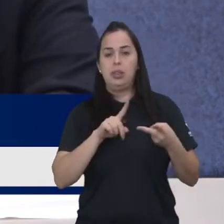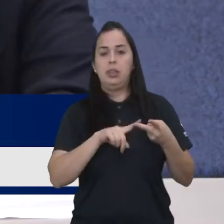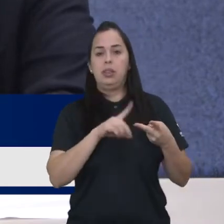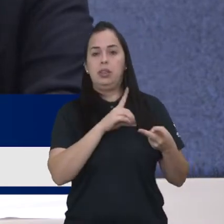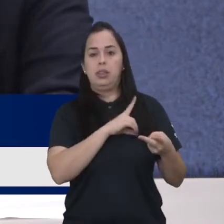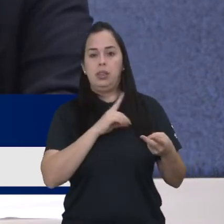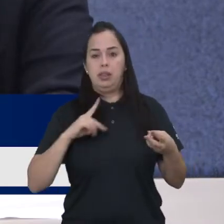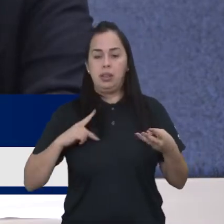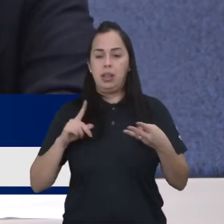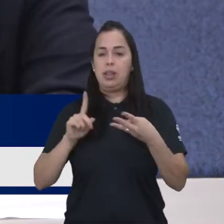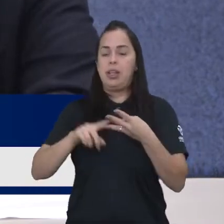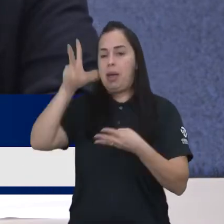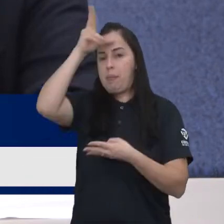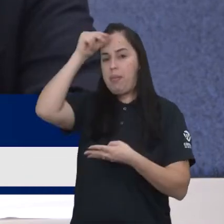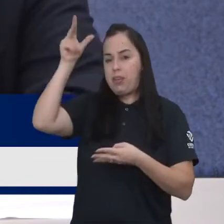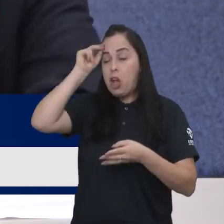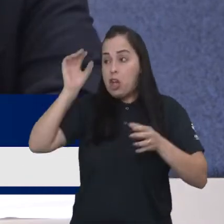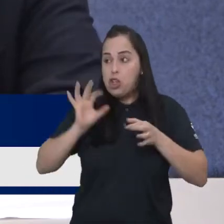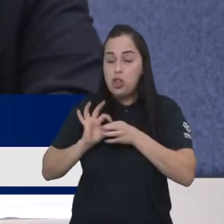com a Prefeitura.